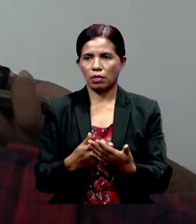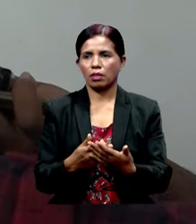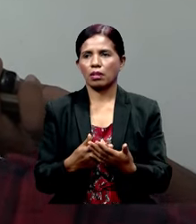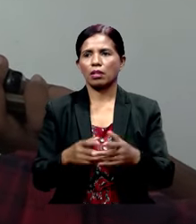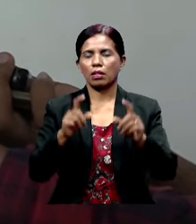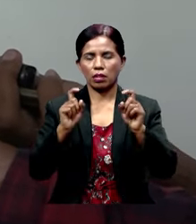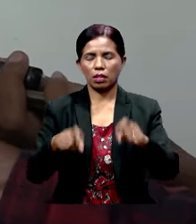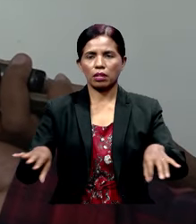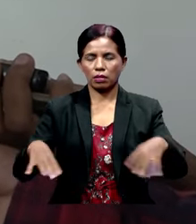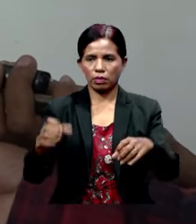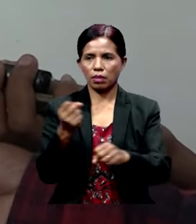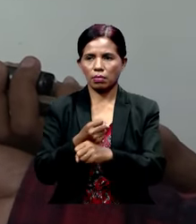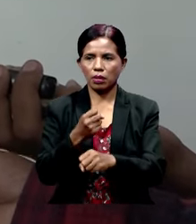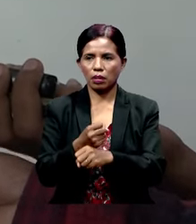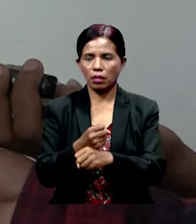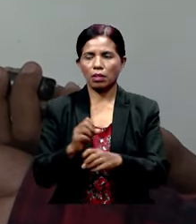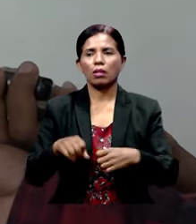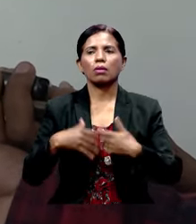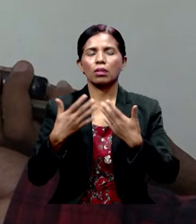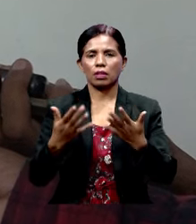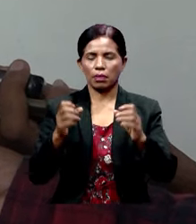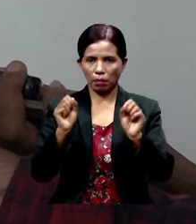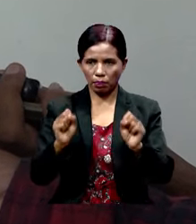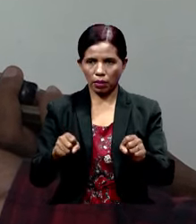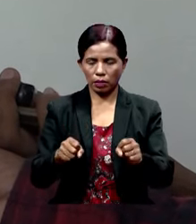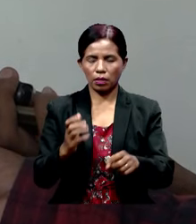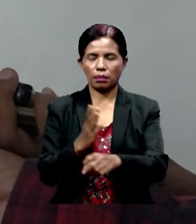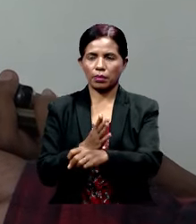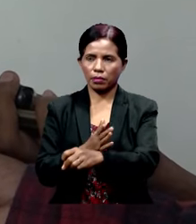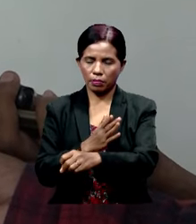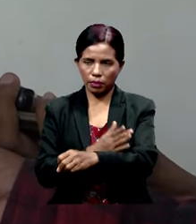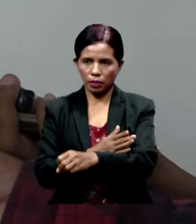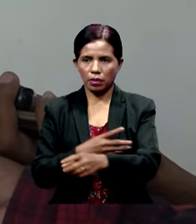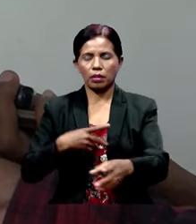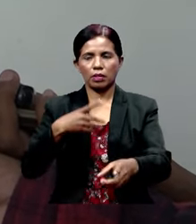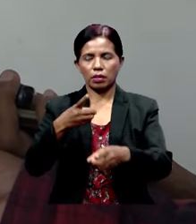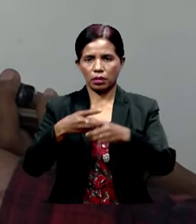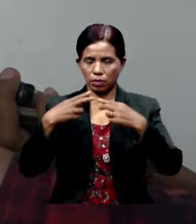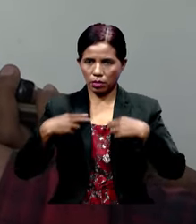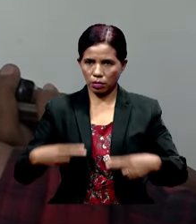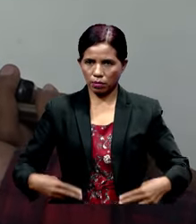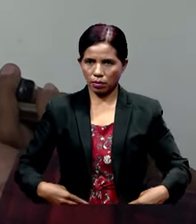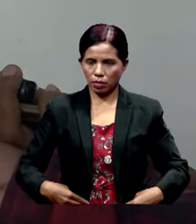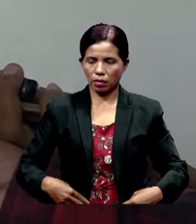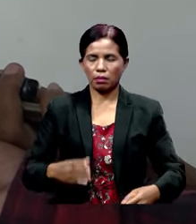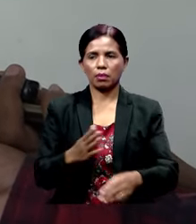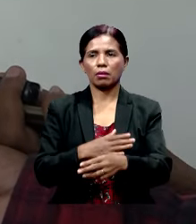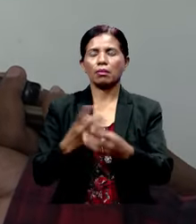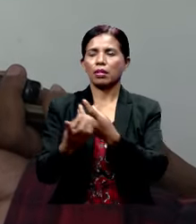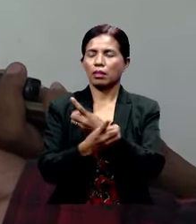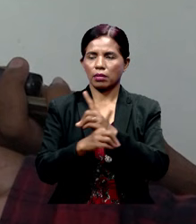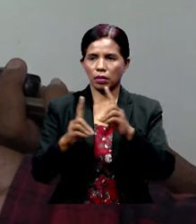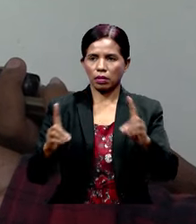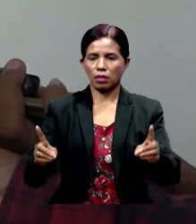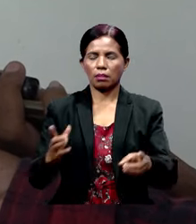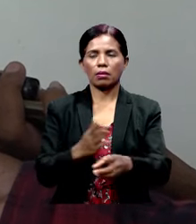tem que servir uma casa para um ensino que bele promove direitos humanos, promove democracia, promove